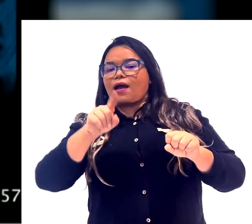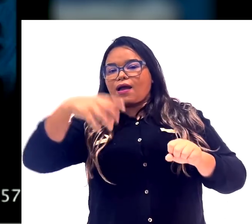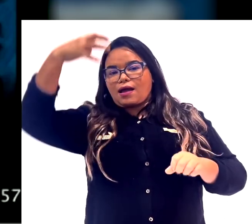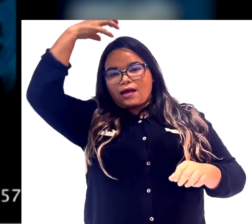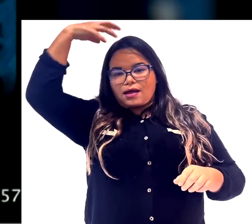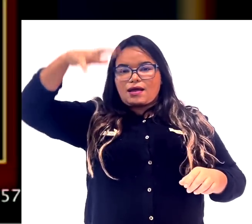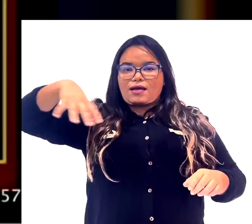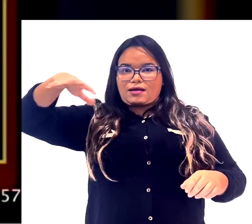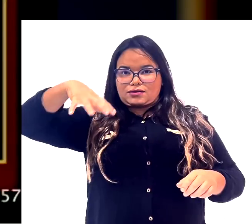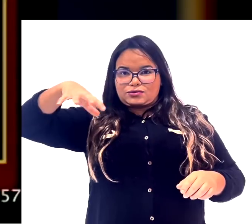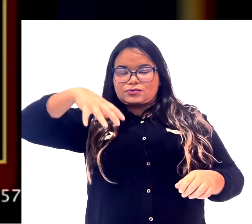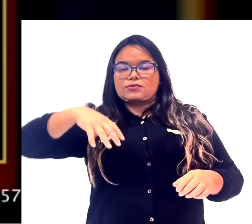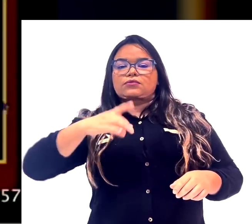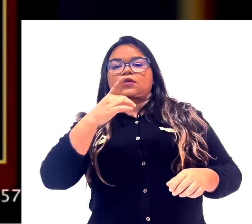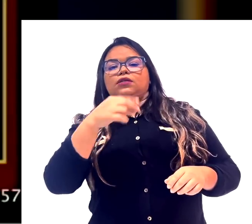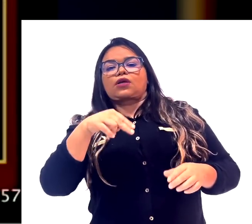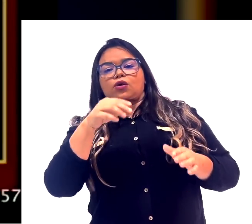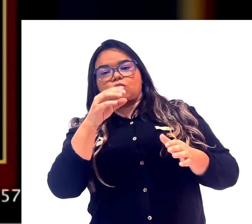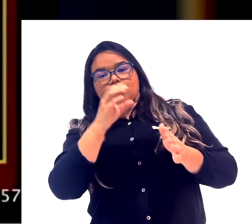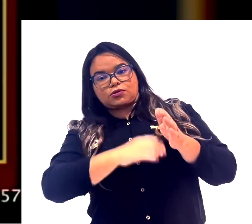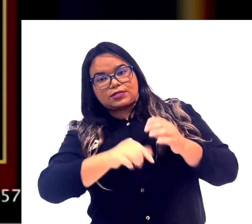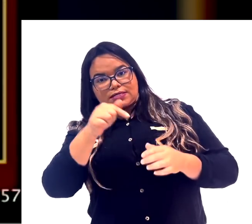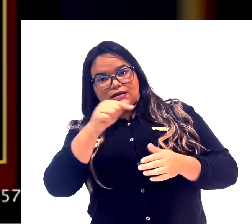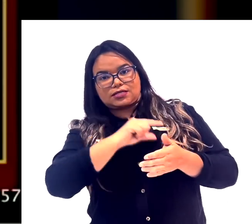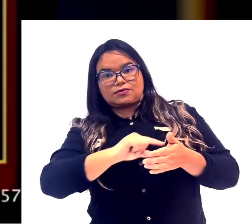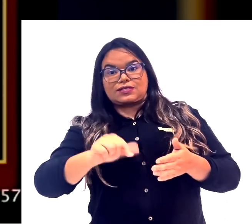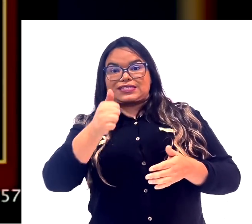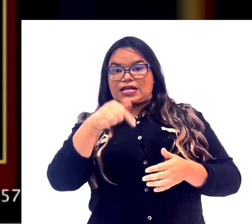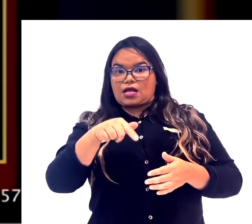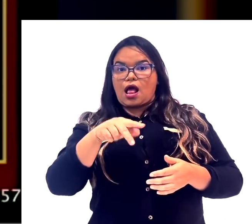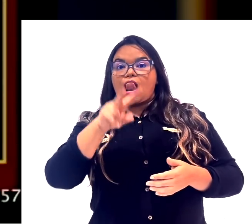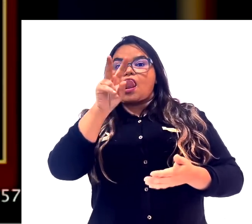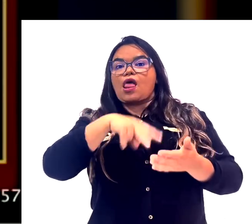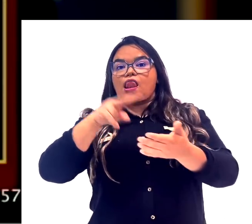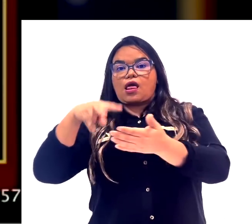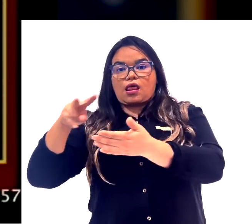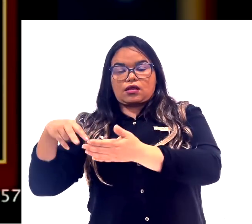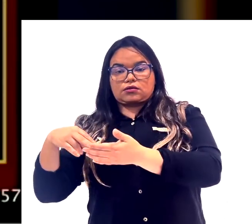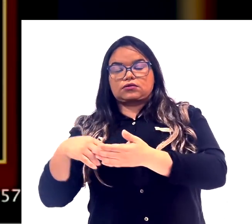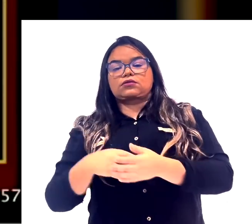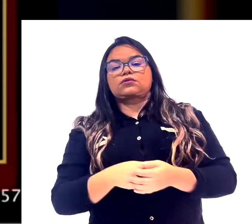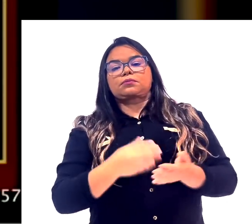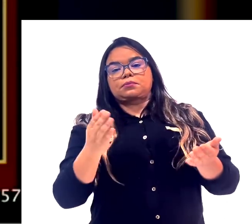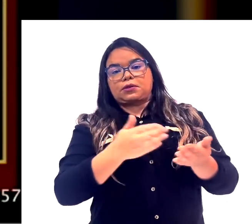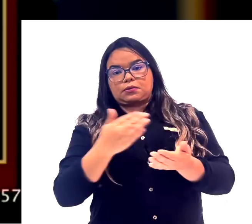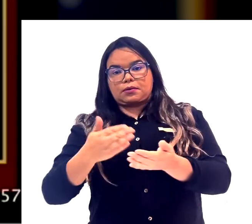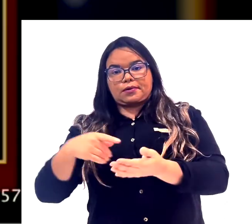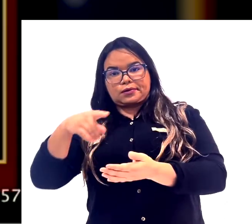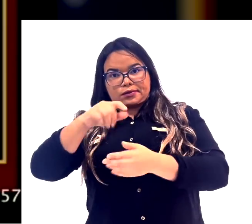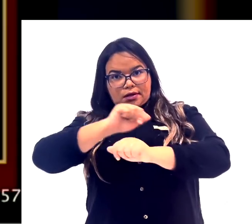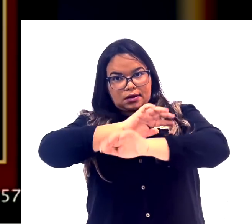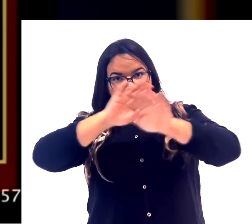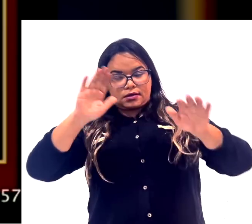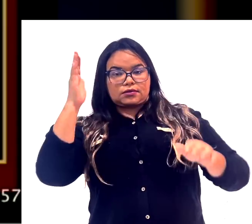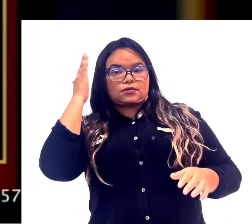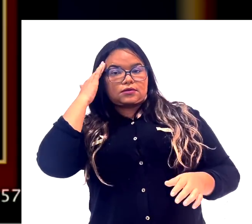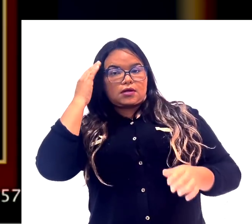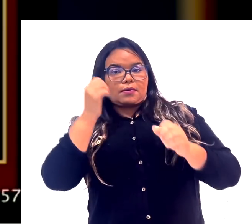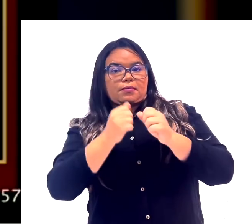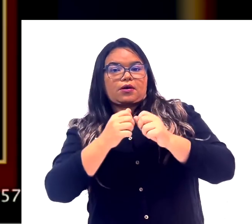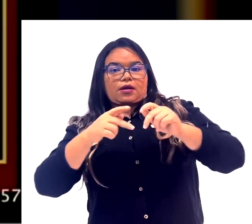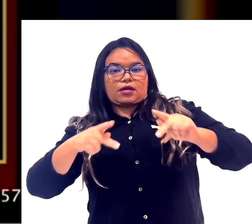Daniel 7:17. Vamos ler estes textos para que fique tudo absolutamente